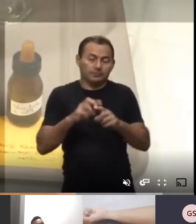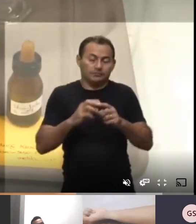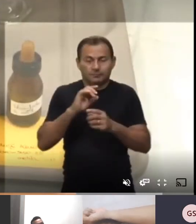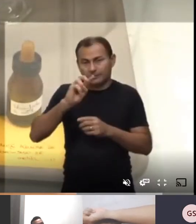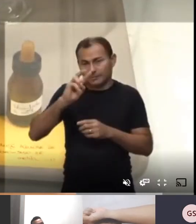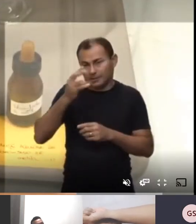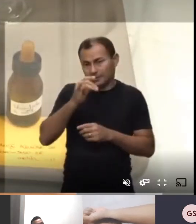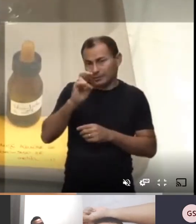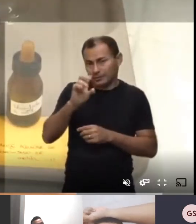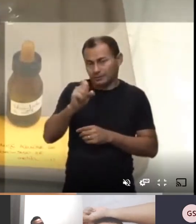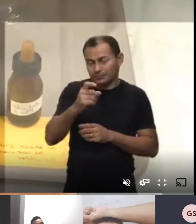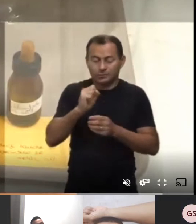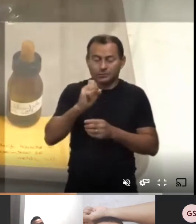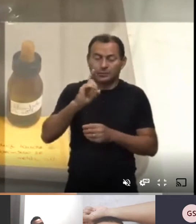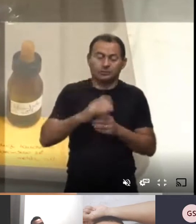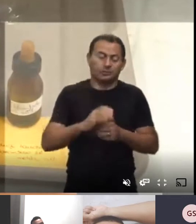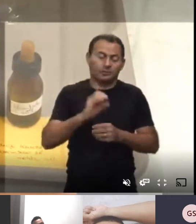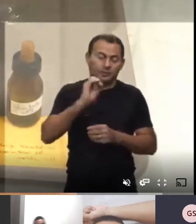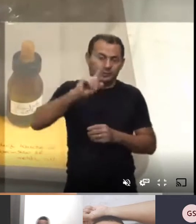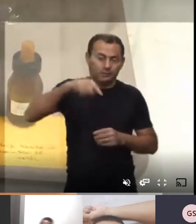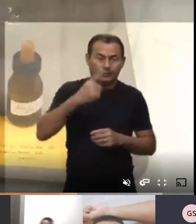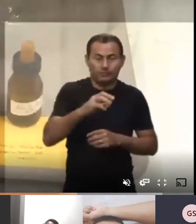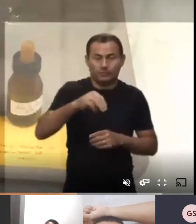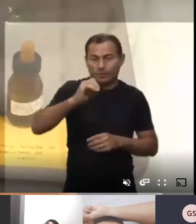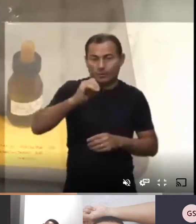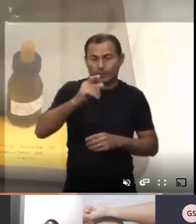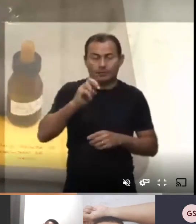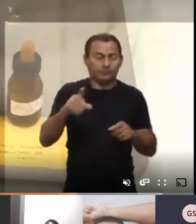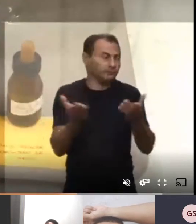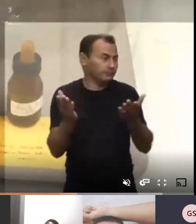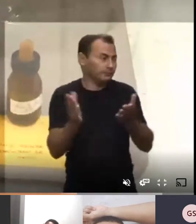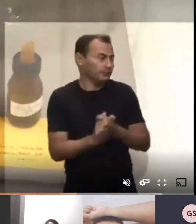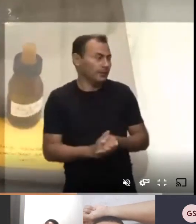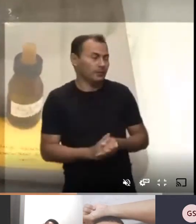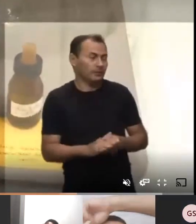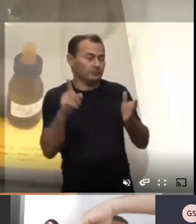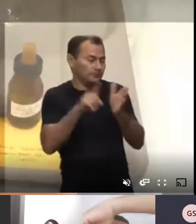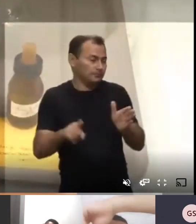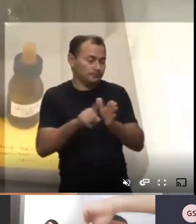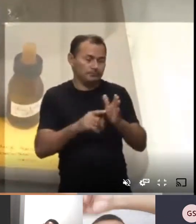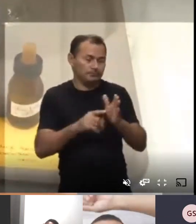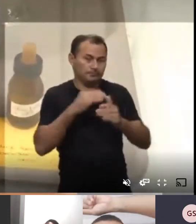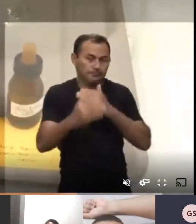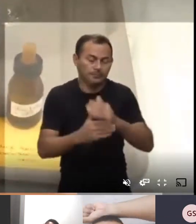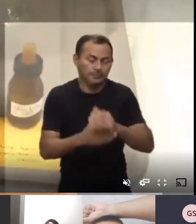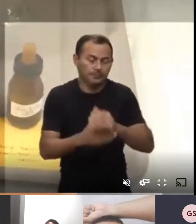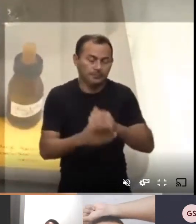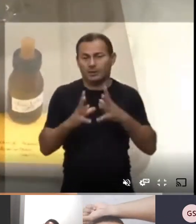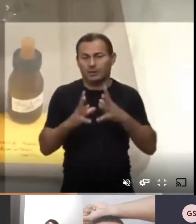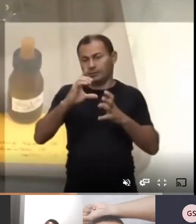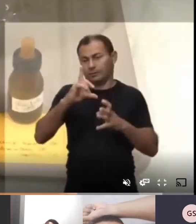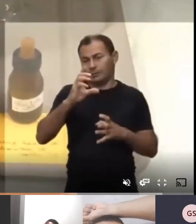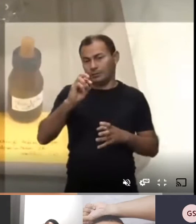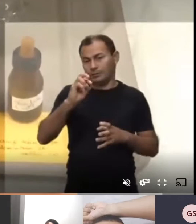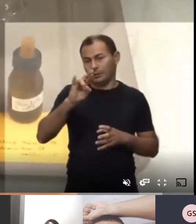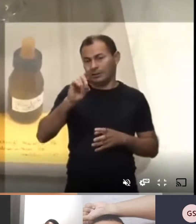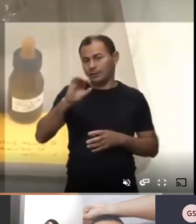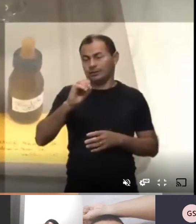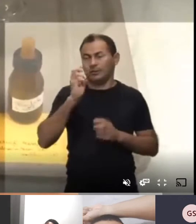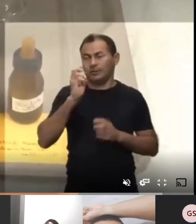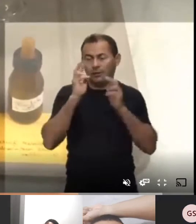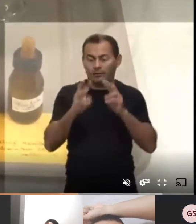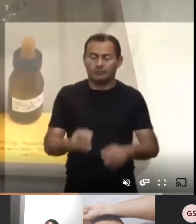tampão foi eficaz, né, com a quantidade de base que ela colocou, né, de hidróxido de